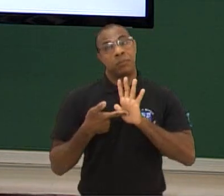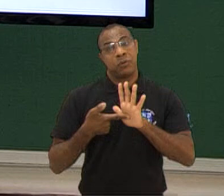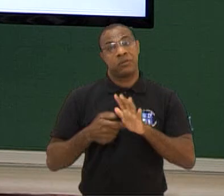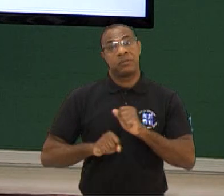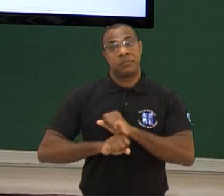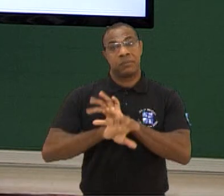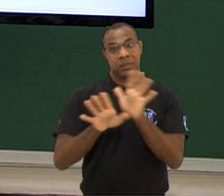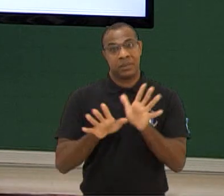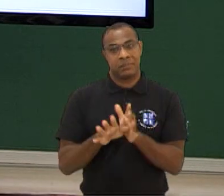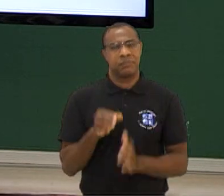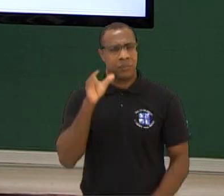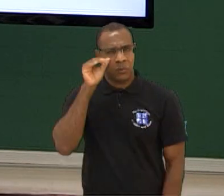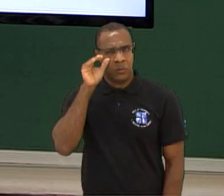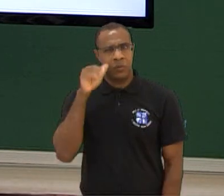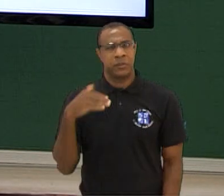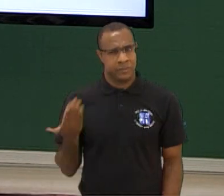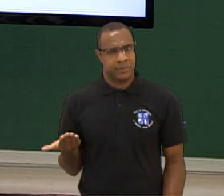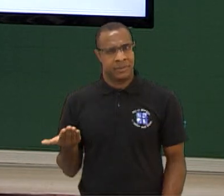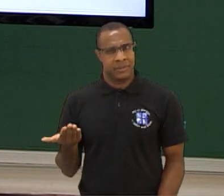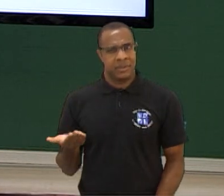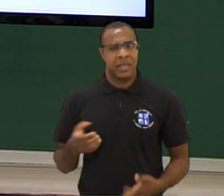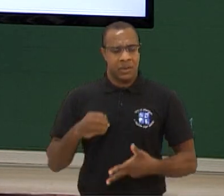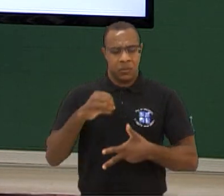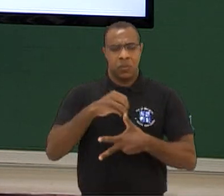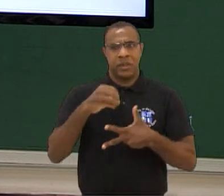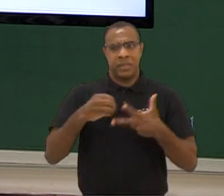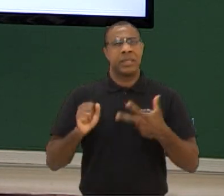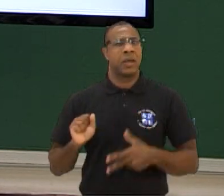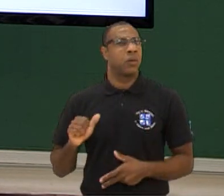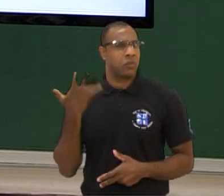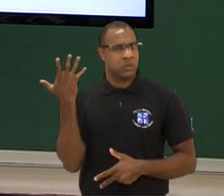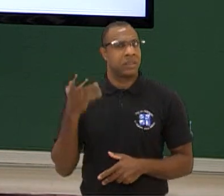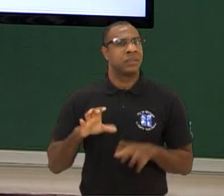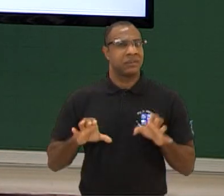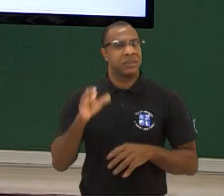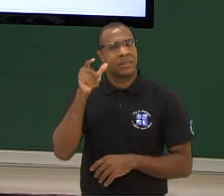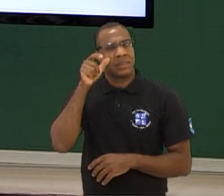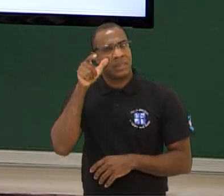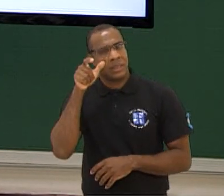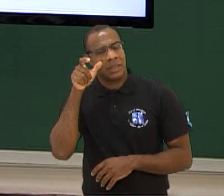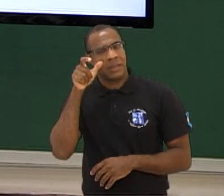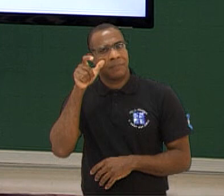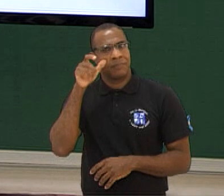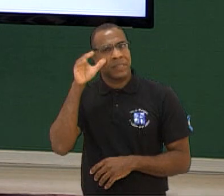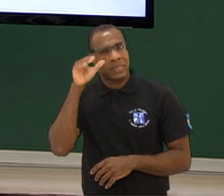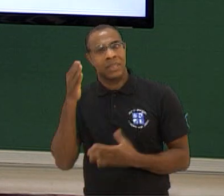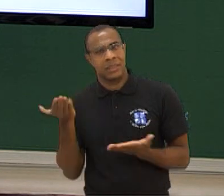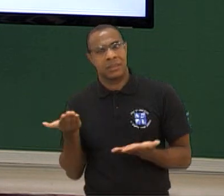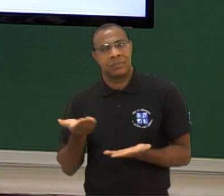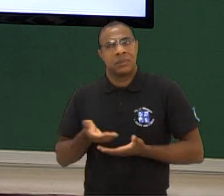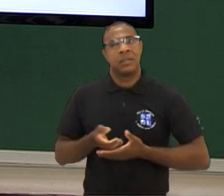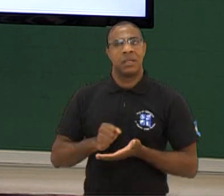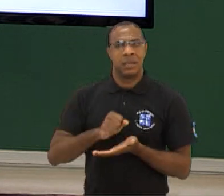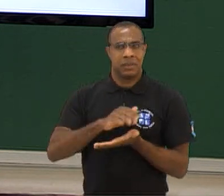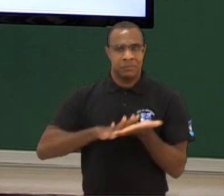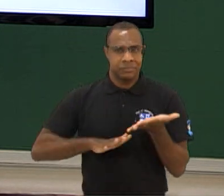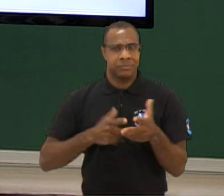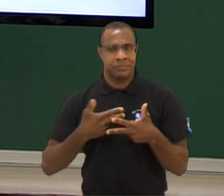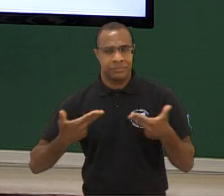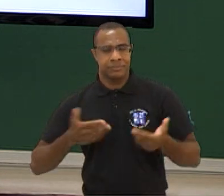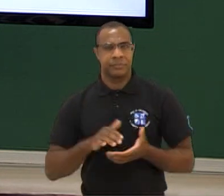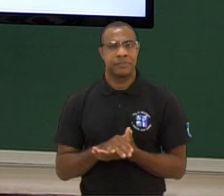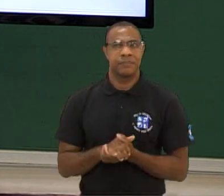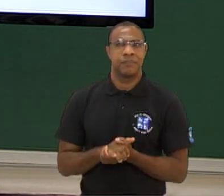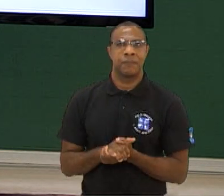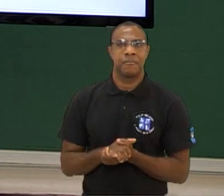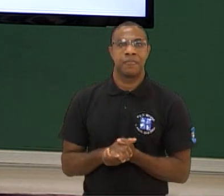Né? Curioso, né? O Enem, às vezes, tem essa aí que é bem interessante, essas questões ali. Né? Muito, muito louco o negócio, né?